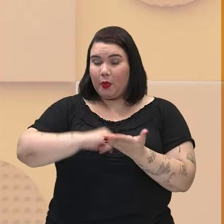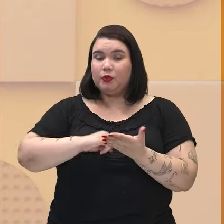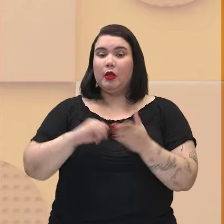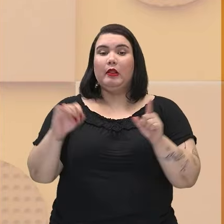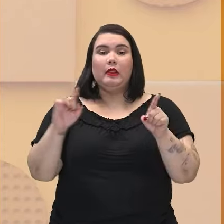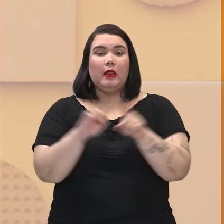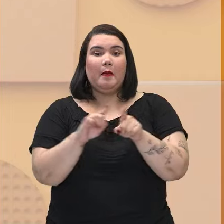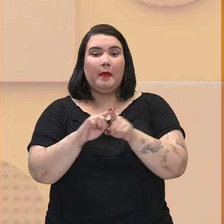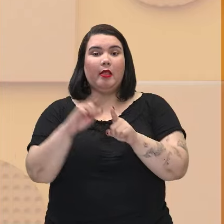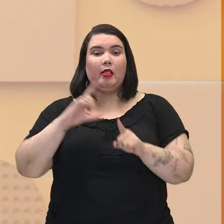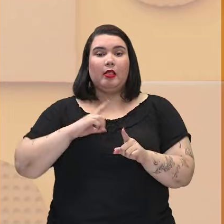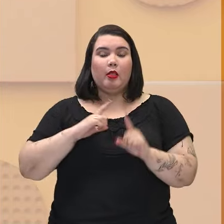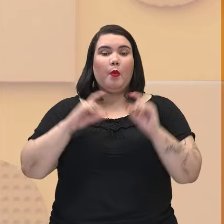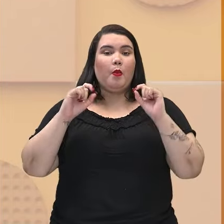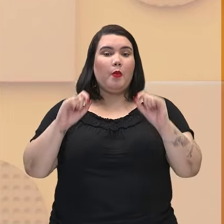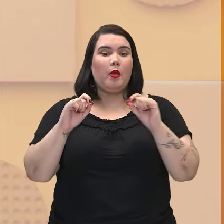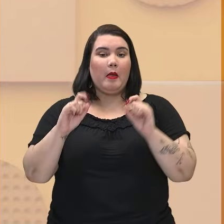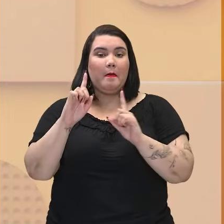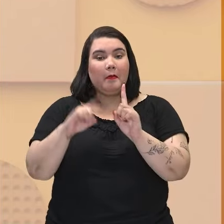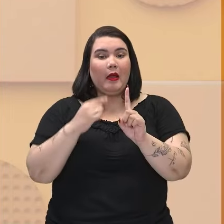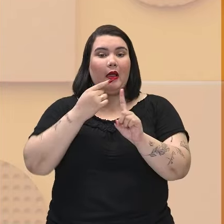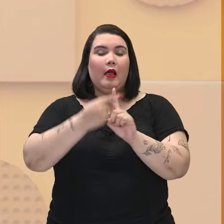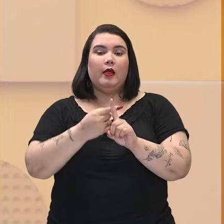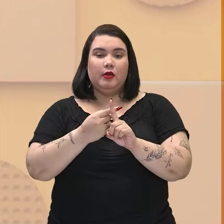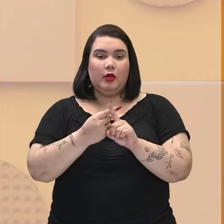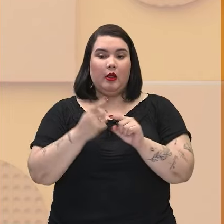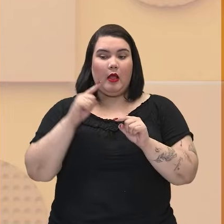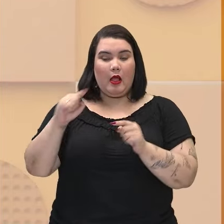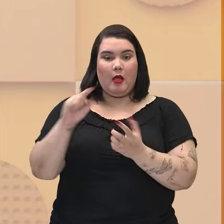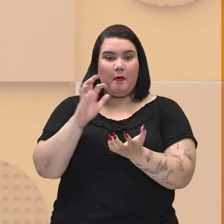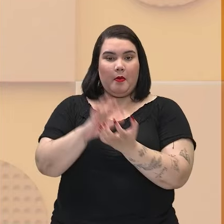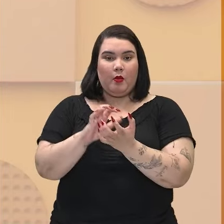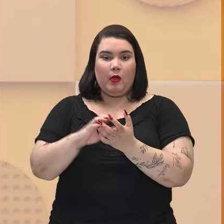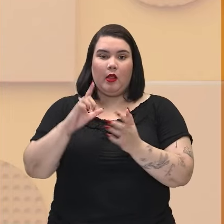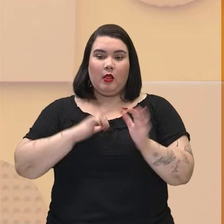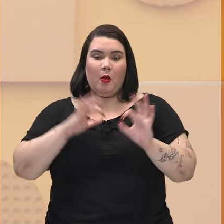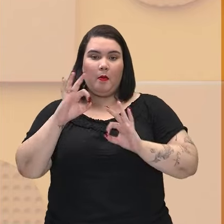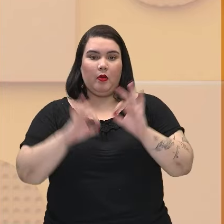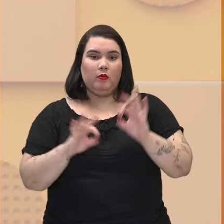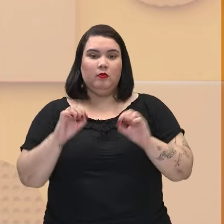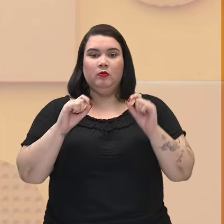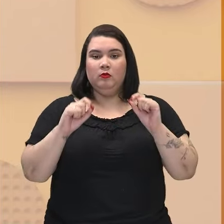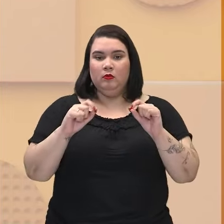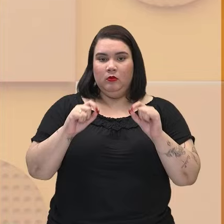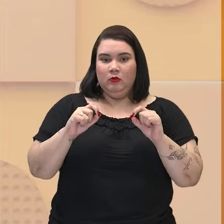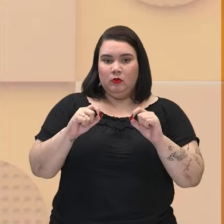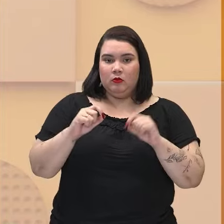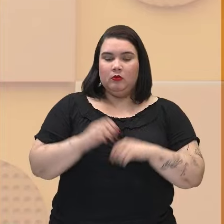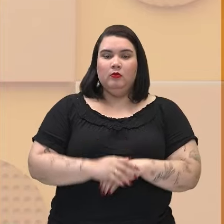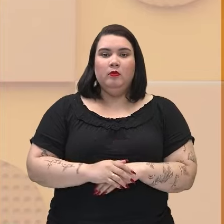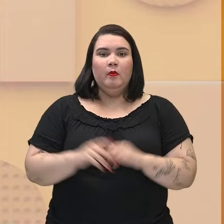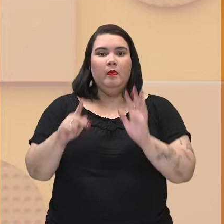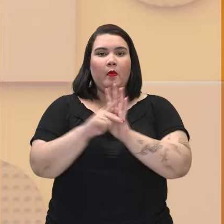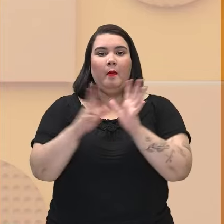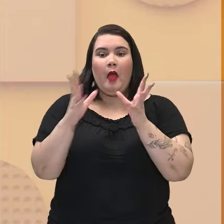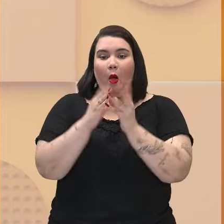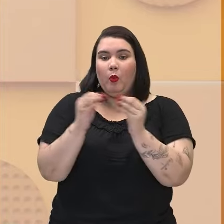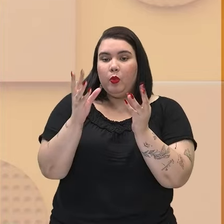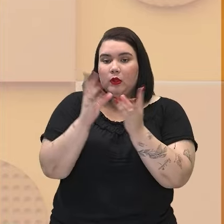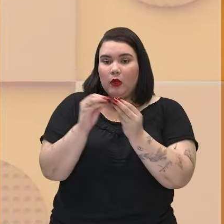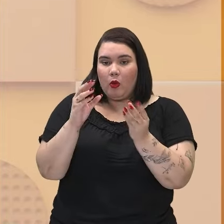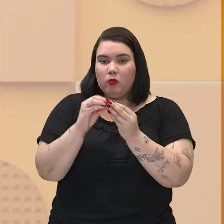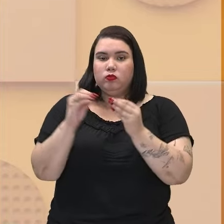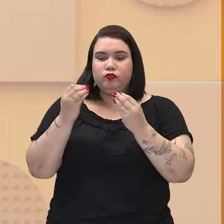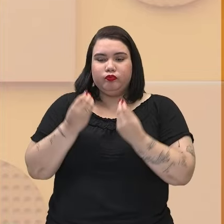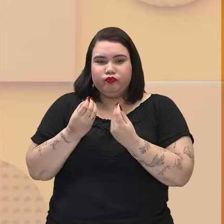vamos ter ainda um peso dobrado sobre o Pernambuco, porque naquele momento nós vamos ter o processo de desenvolvimento do plantio de algodão. E teve